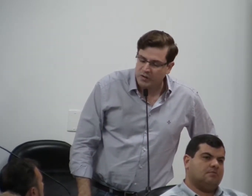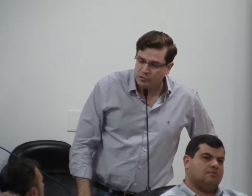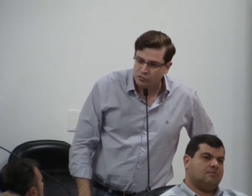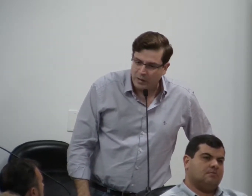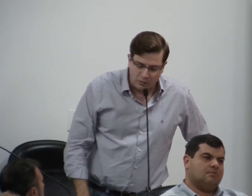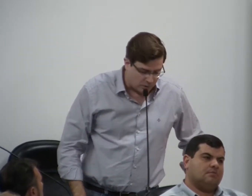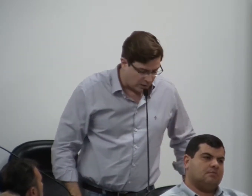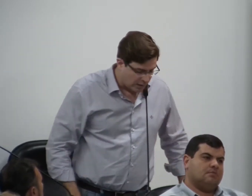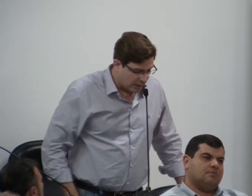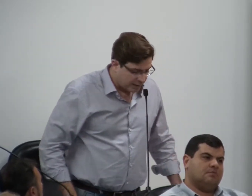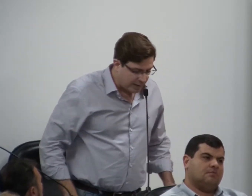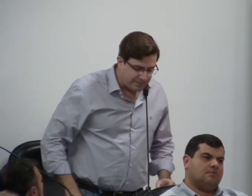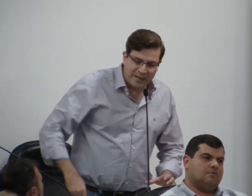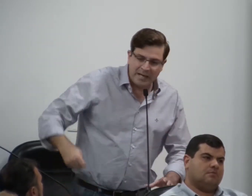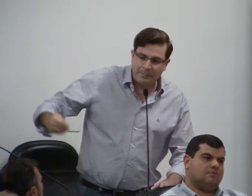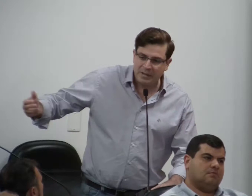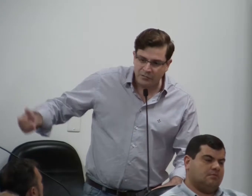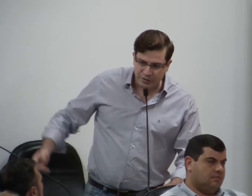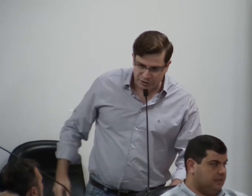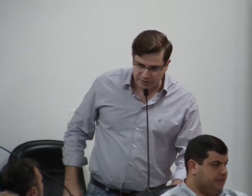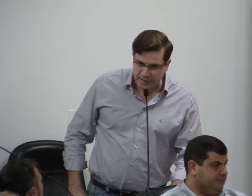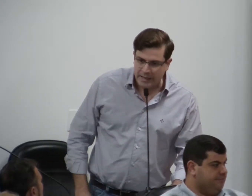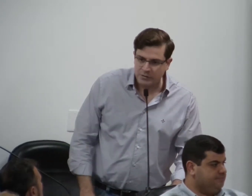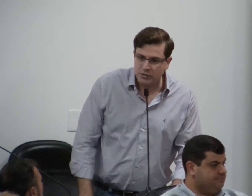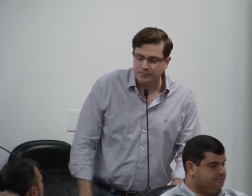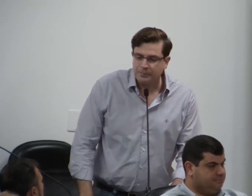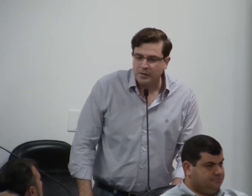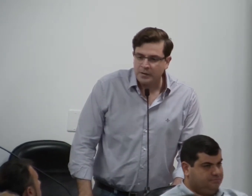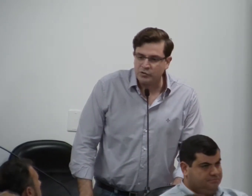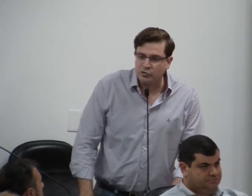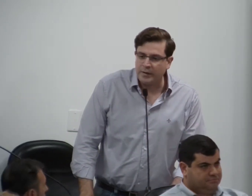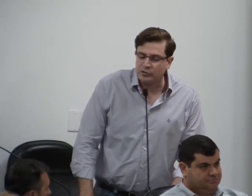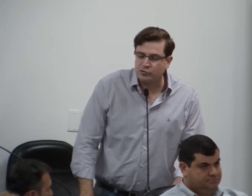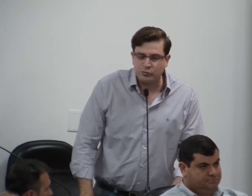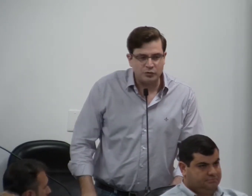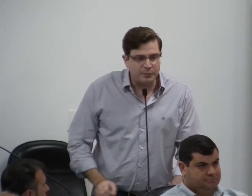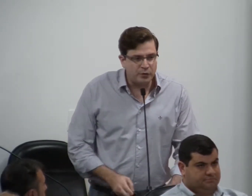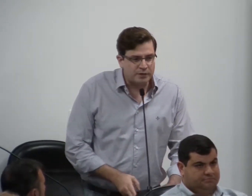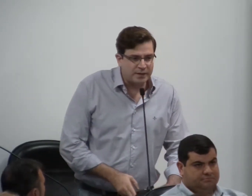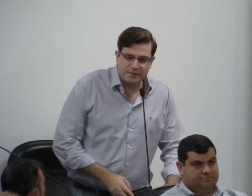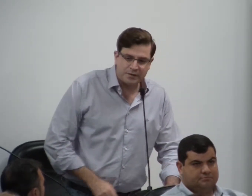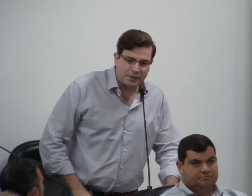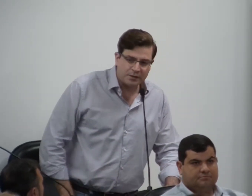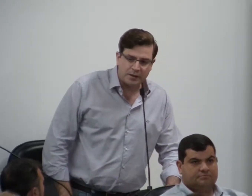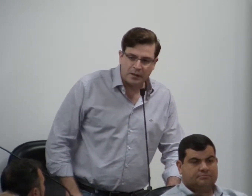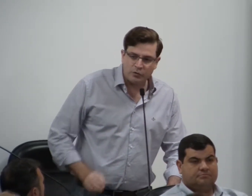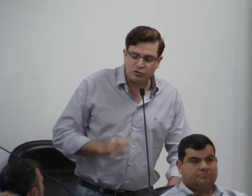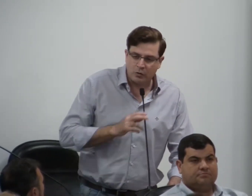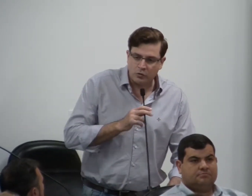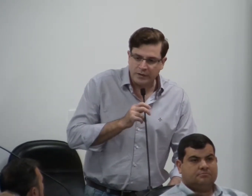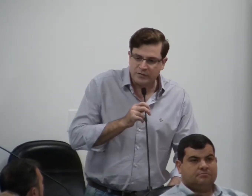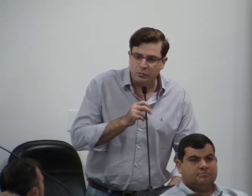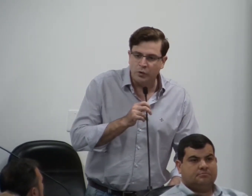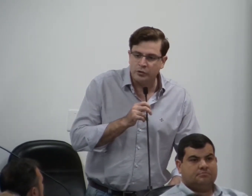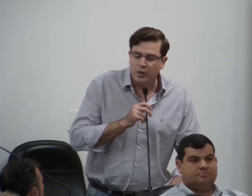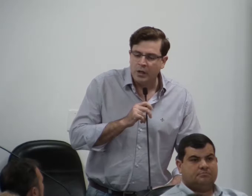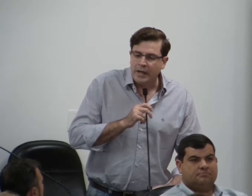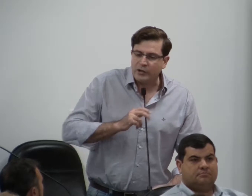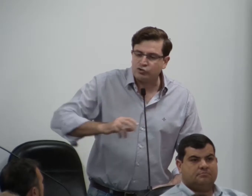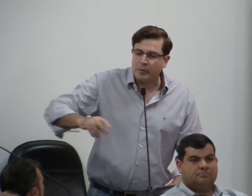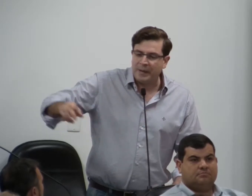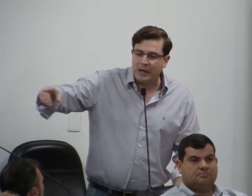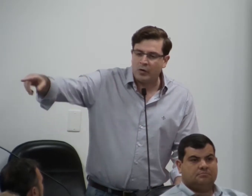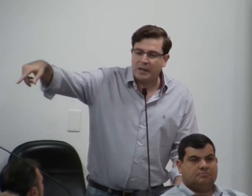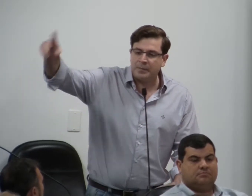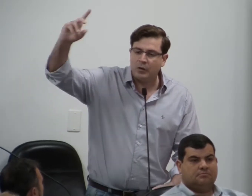turismo sexual, né? Pagar pela virgindade. Isso não é assunto de 1930, não, isso acontece muito.